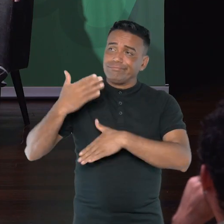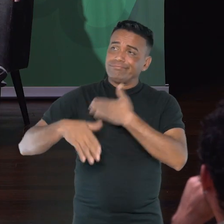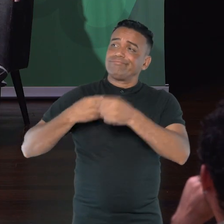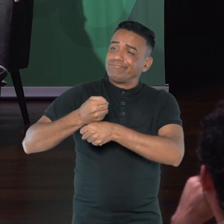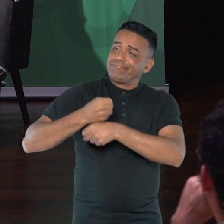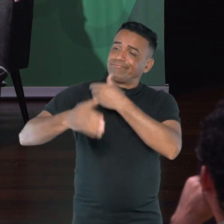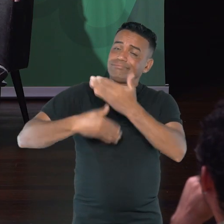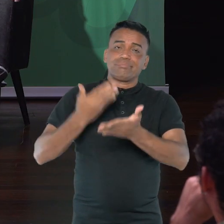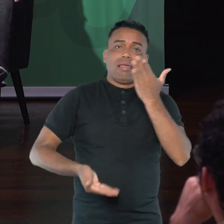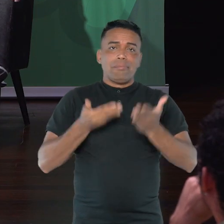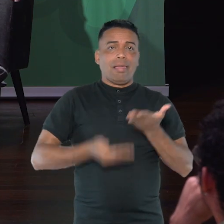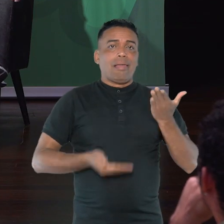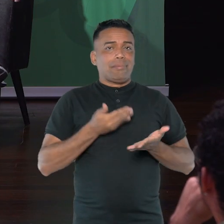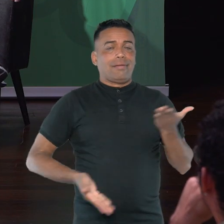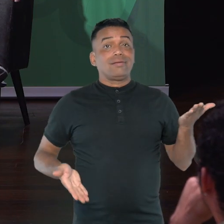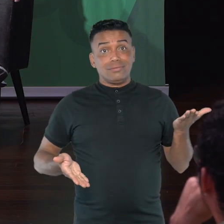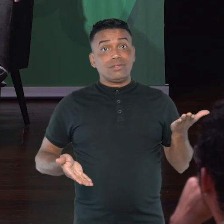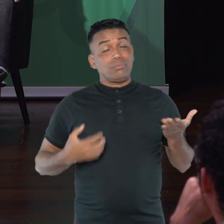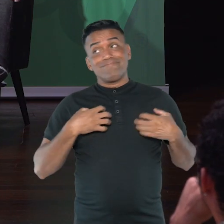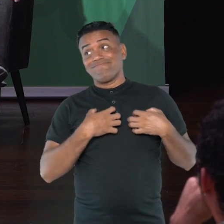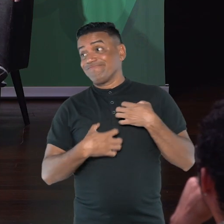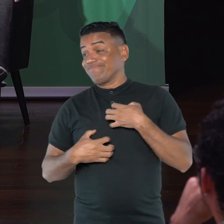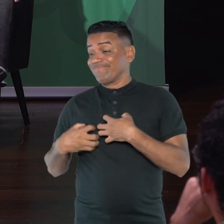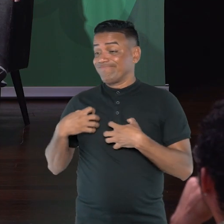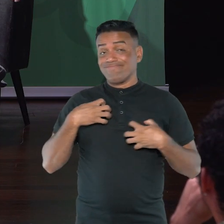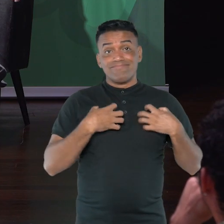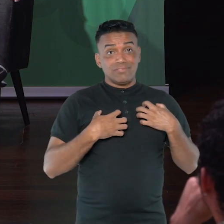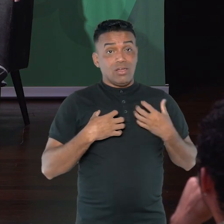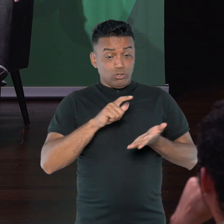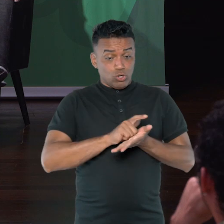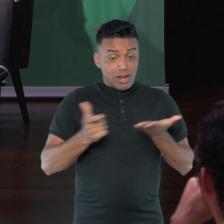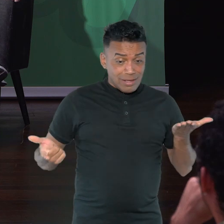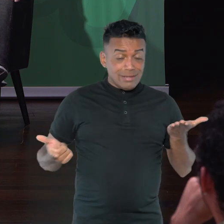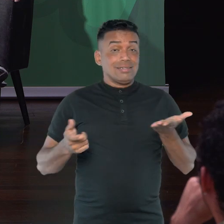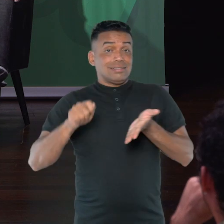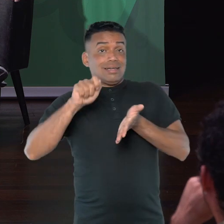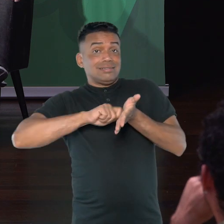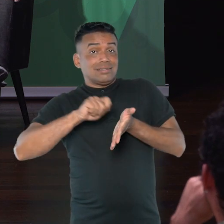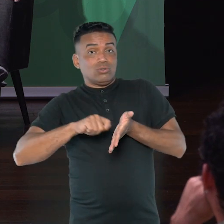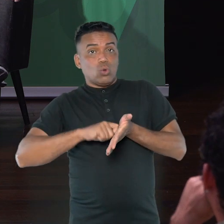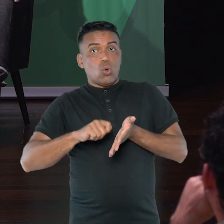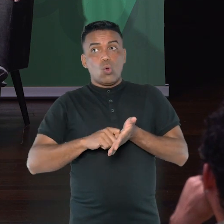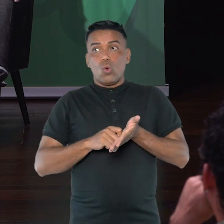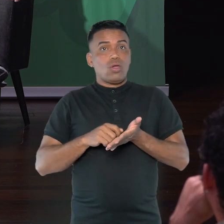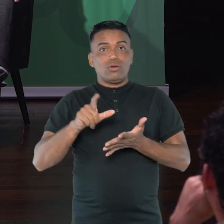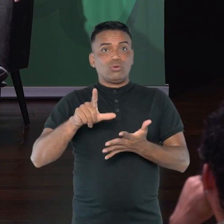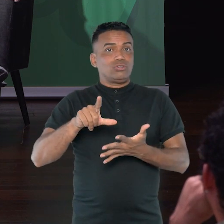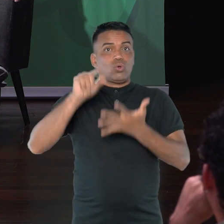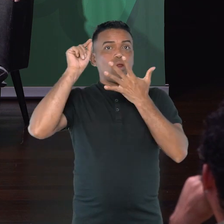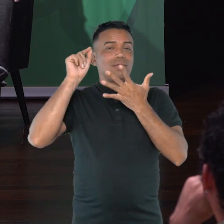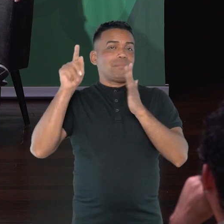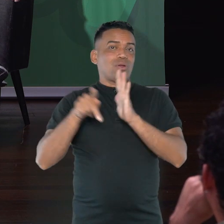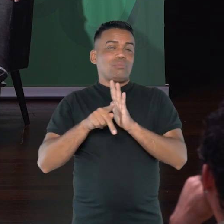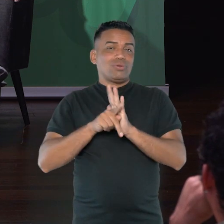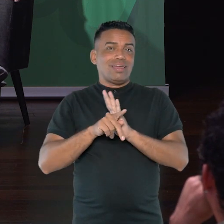E exatamente essas coisas que se perdem com o tempo me incomodavam um pouco. Eu acho que, como jornalista, como escritor, e eu não escolhi à toa a